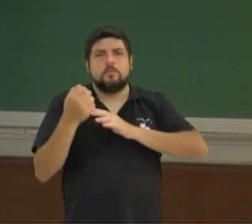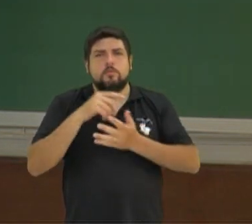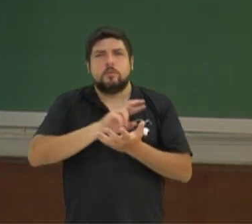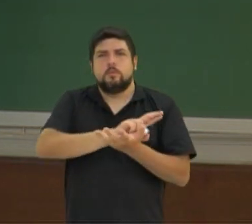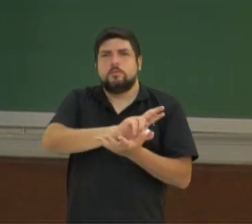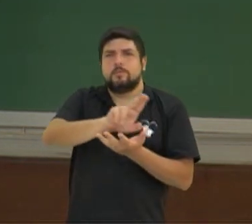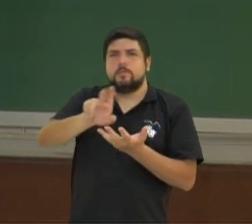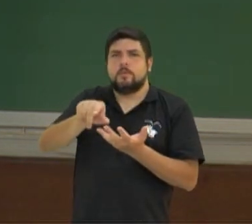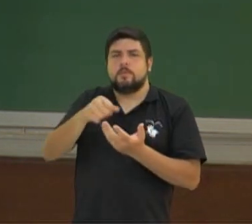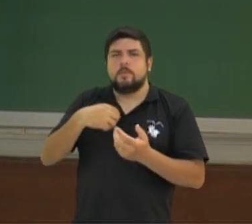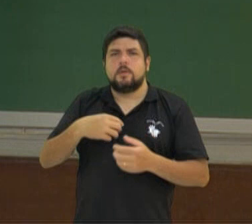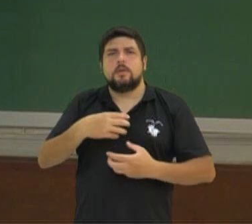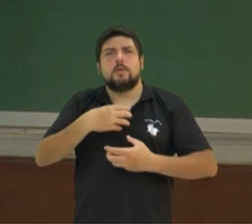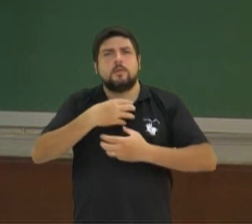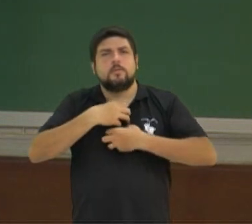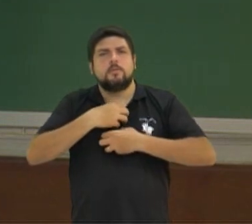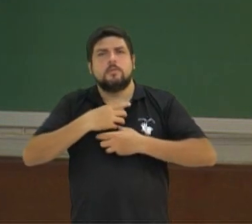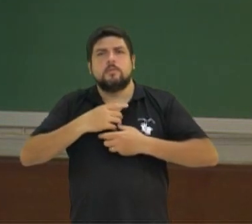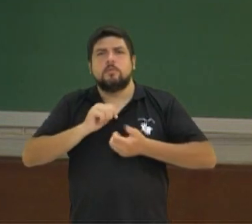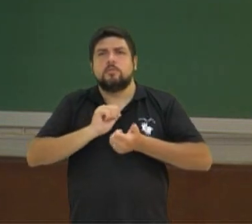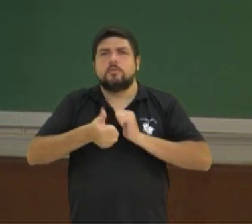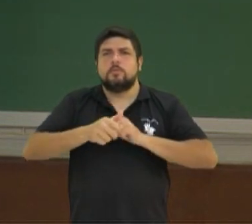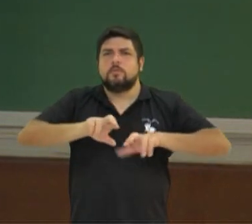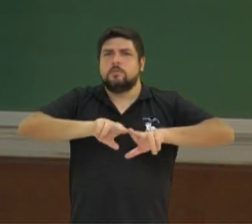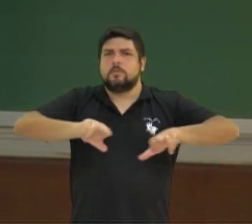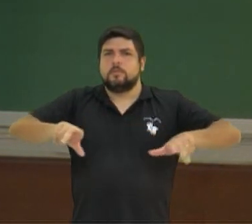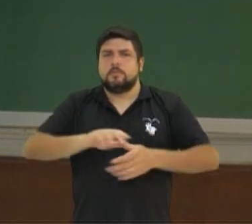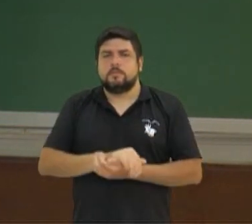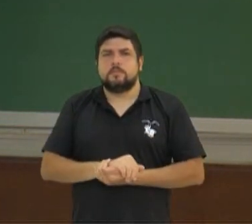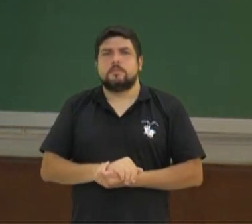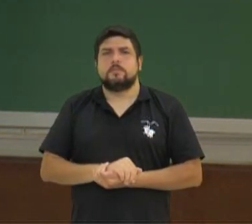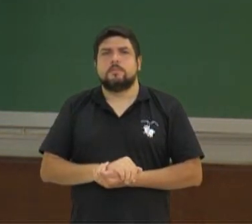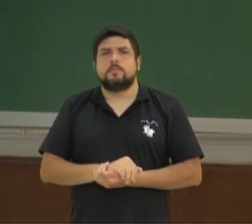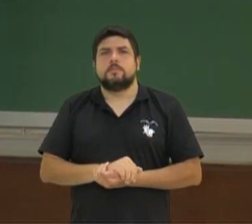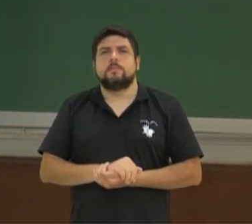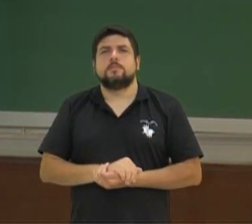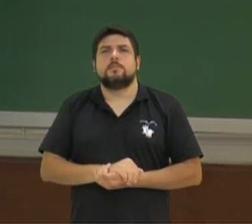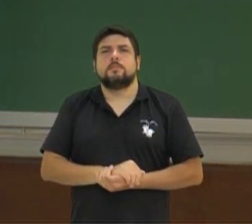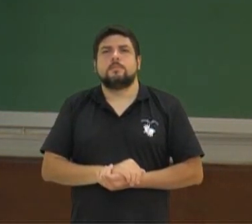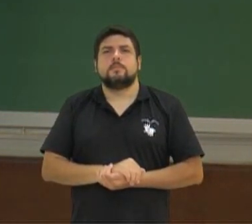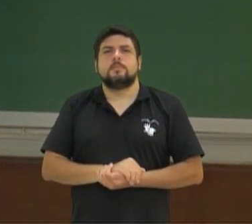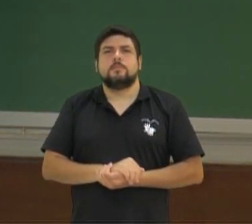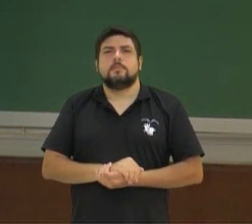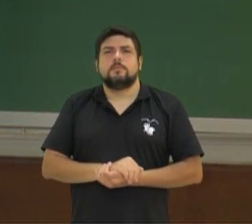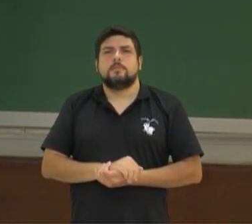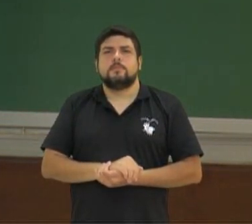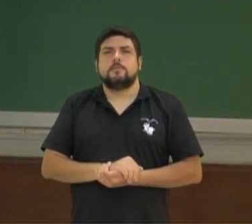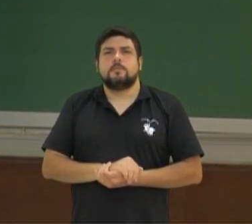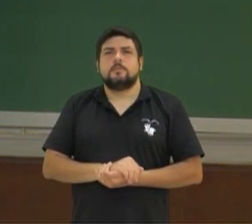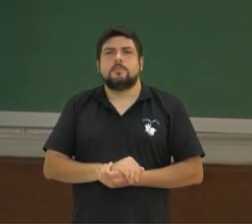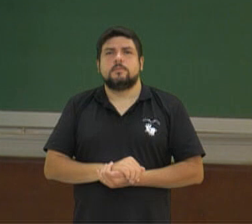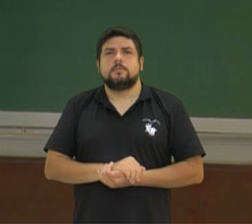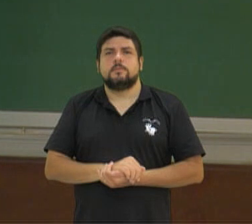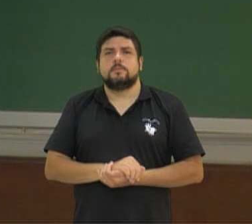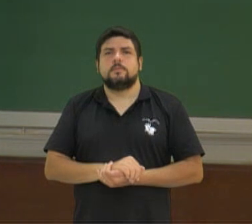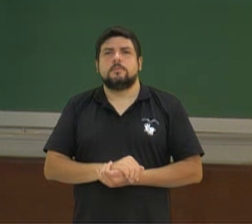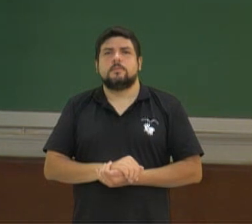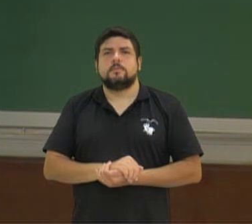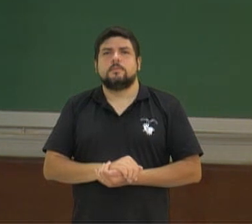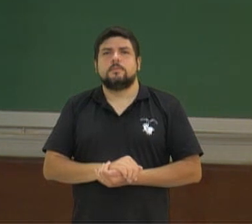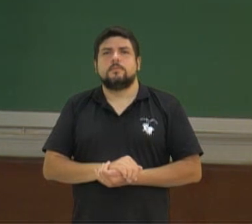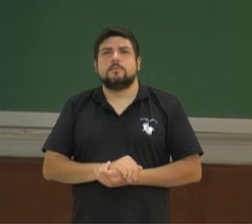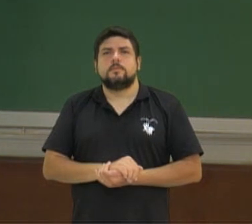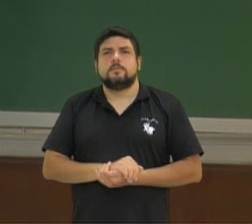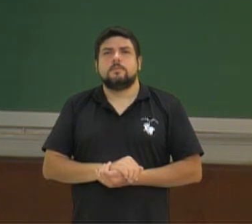manifestações, os estilos diferentes da raquete, né? A parte encordada, o cabo e aonde acontece a pegada, a empunhadura